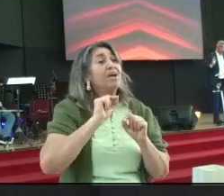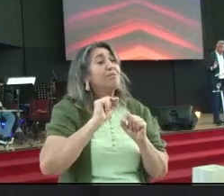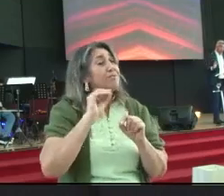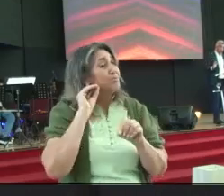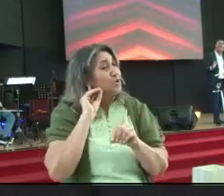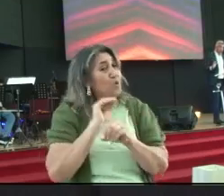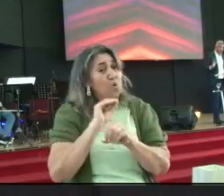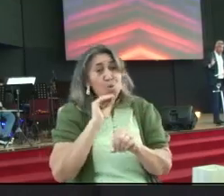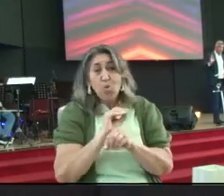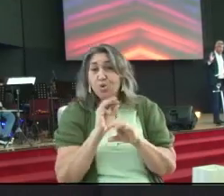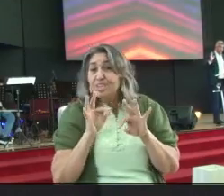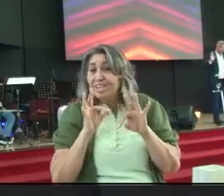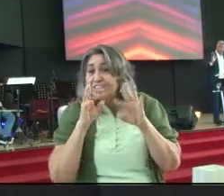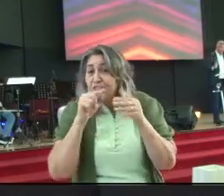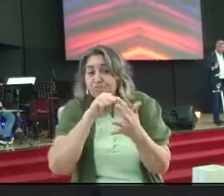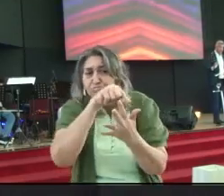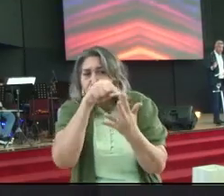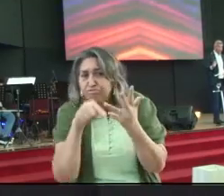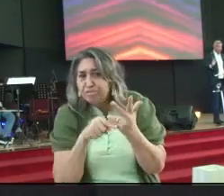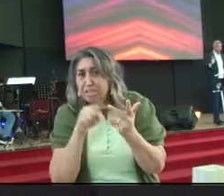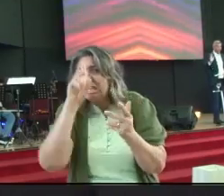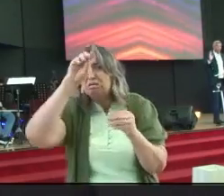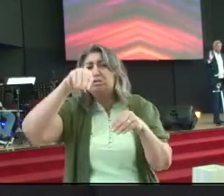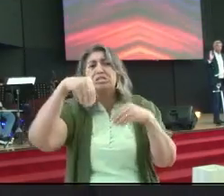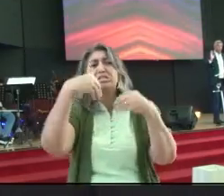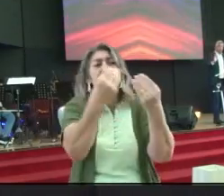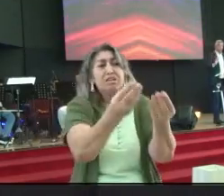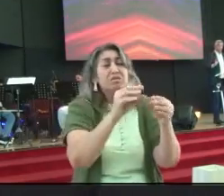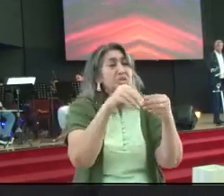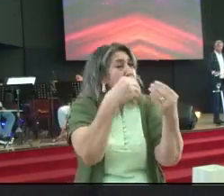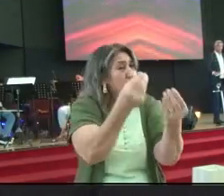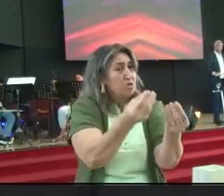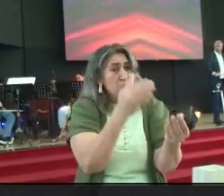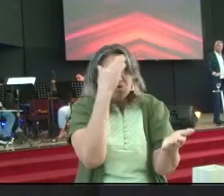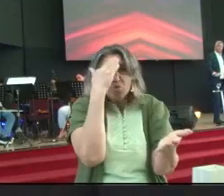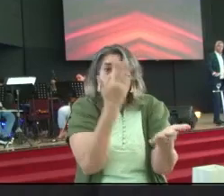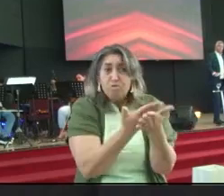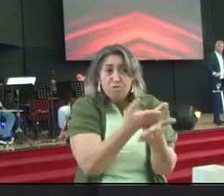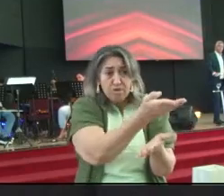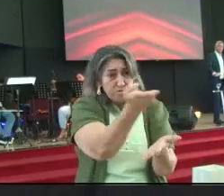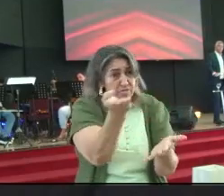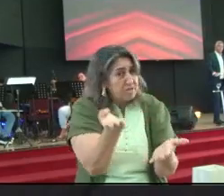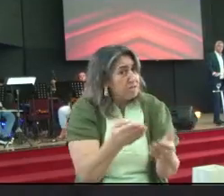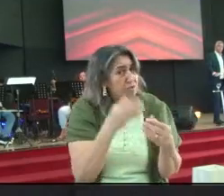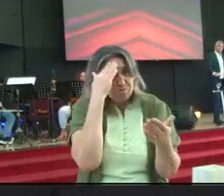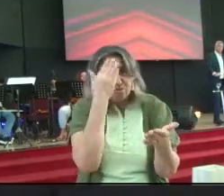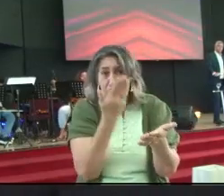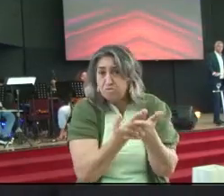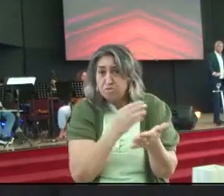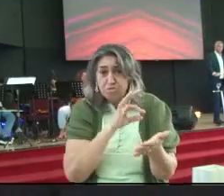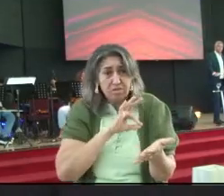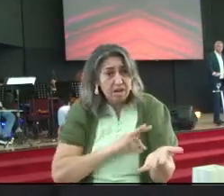cuidar bem de tudo que Deus te confiou.